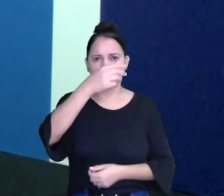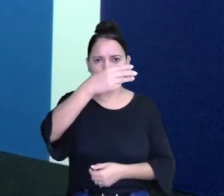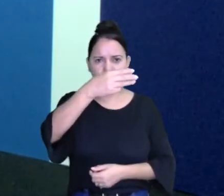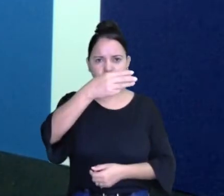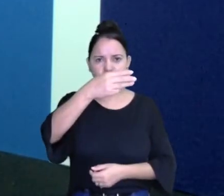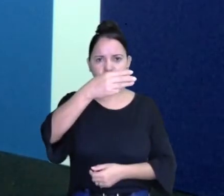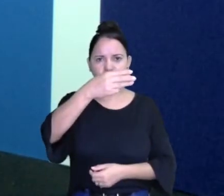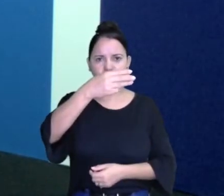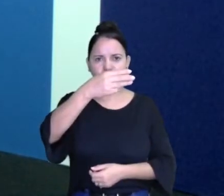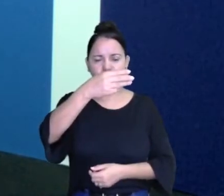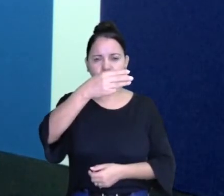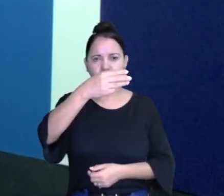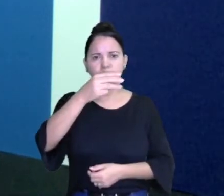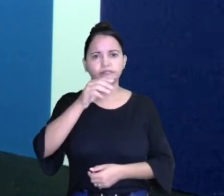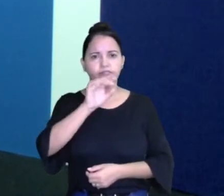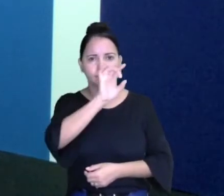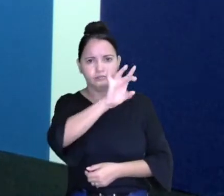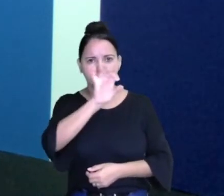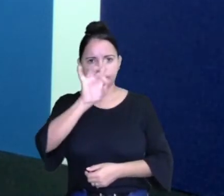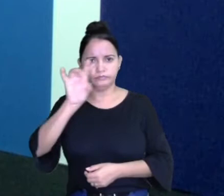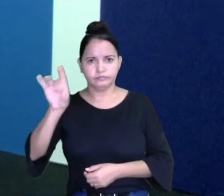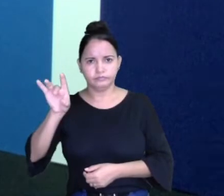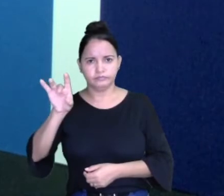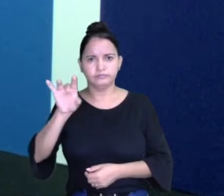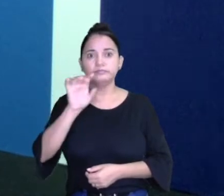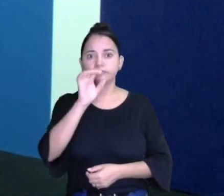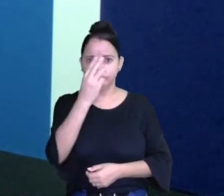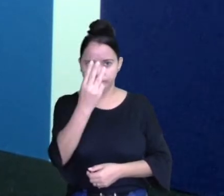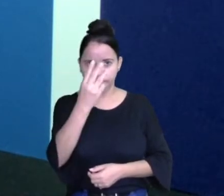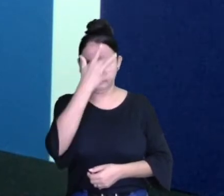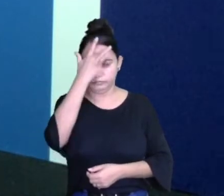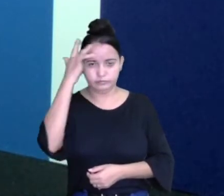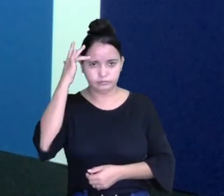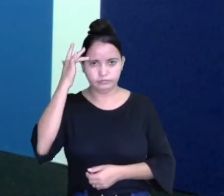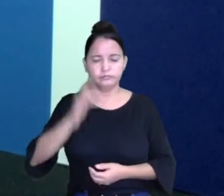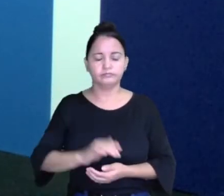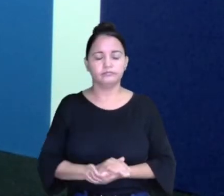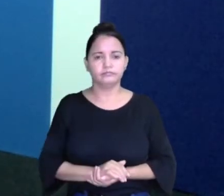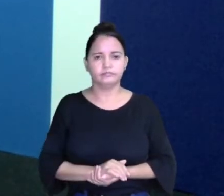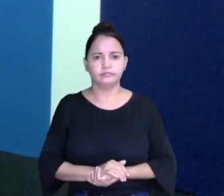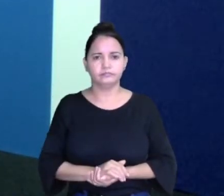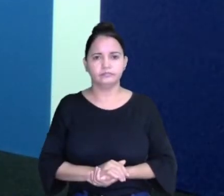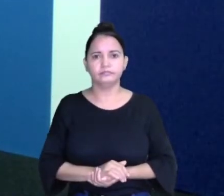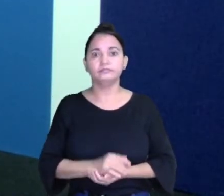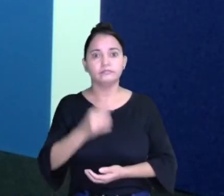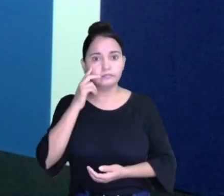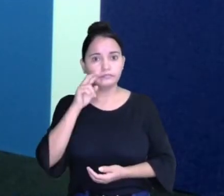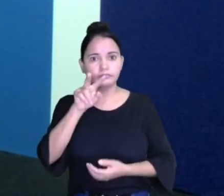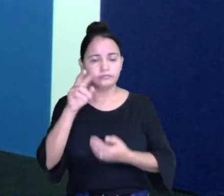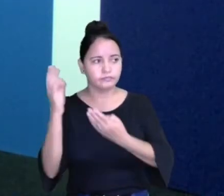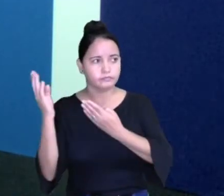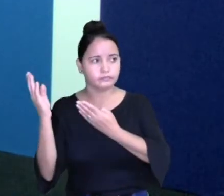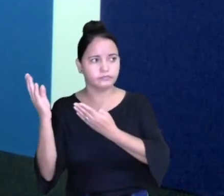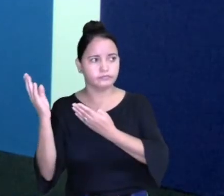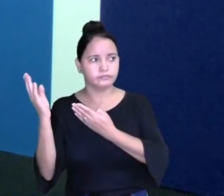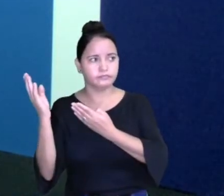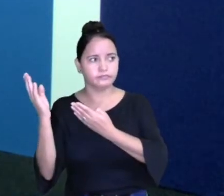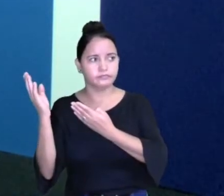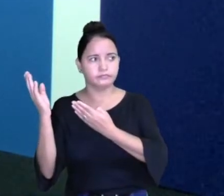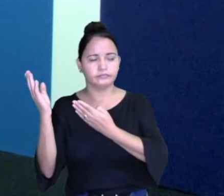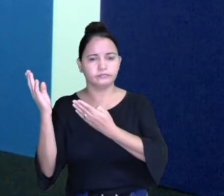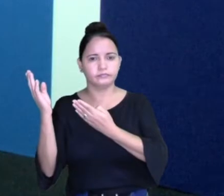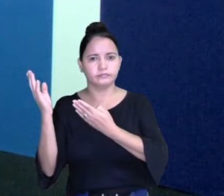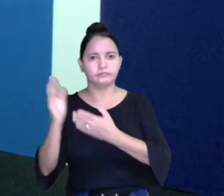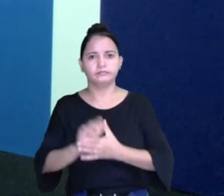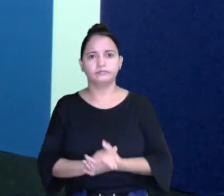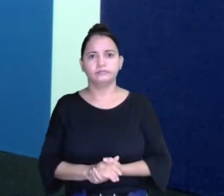3 pedacinhos, antes de chegar lá para dividir para 3 pessoas. Vejam esses 3 pedacinhos aqui. 3,